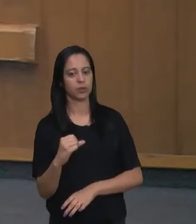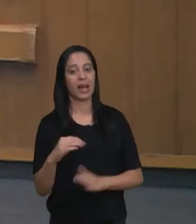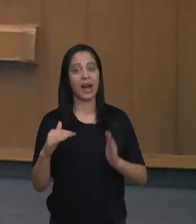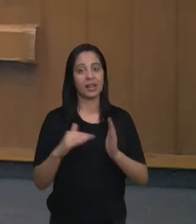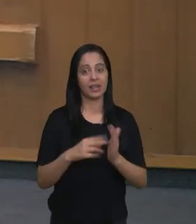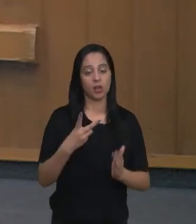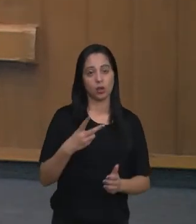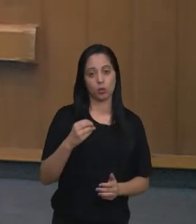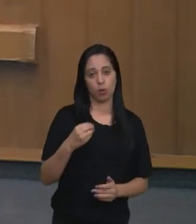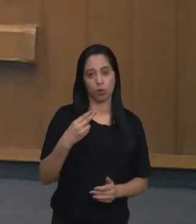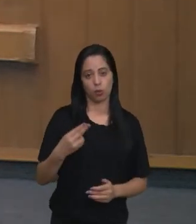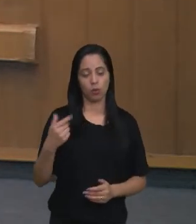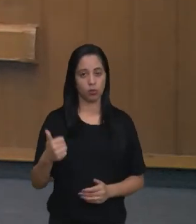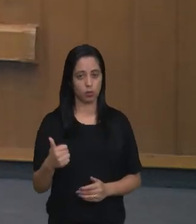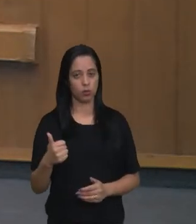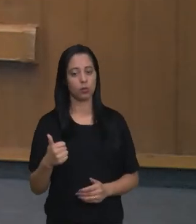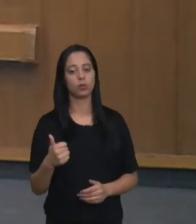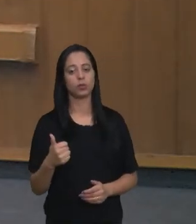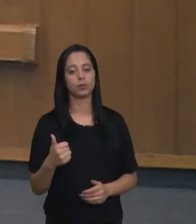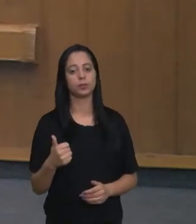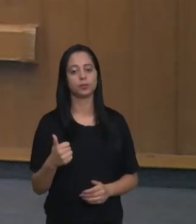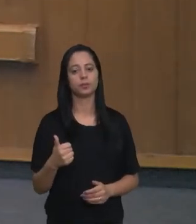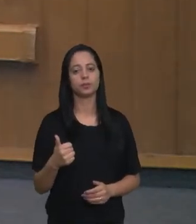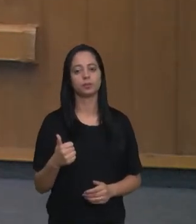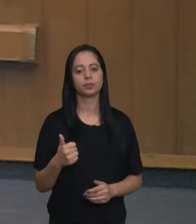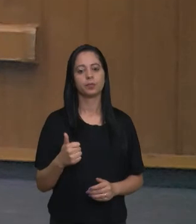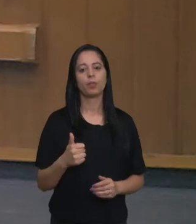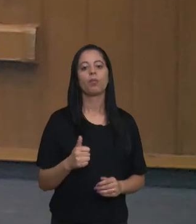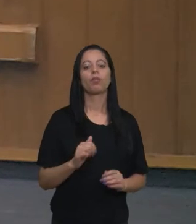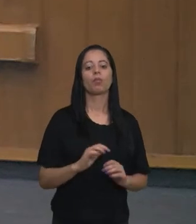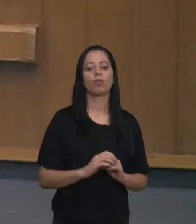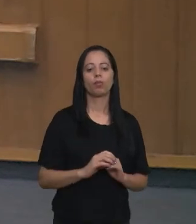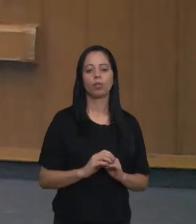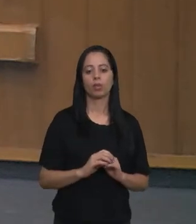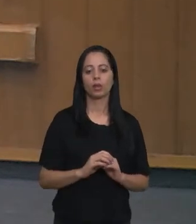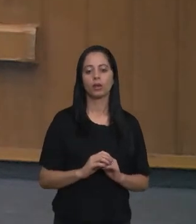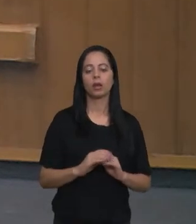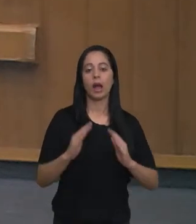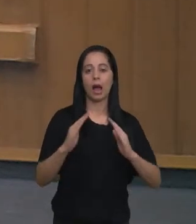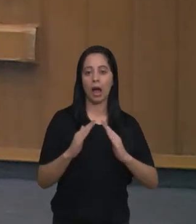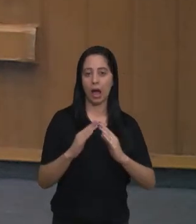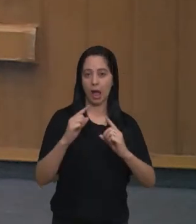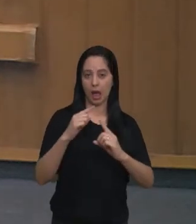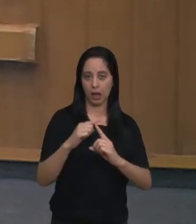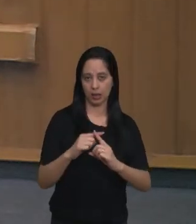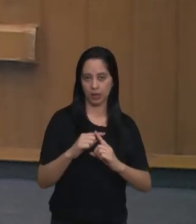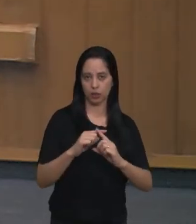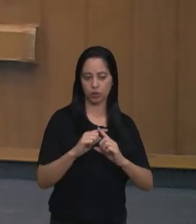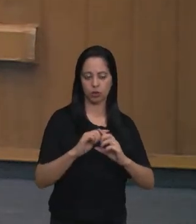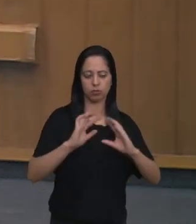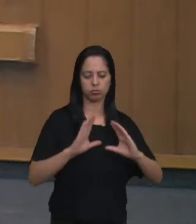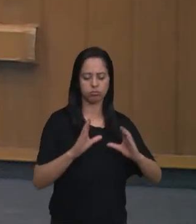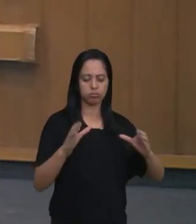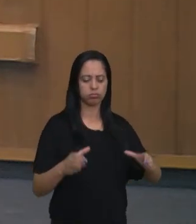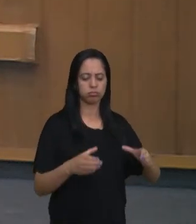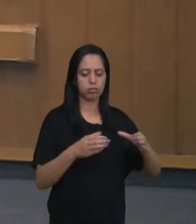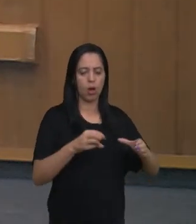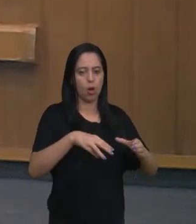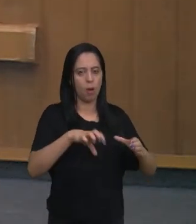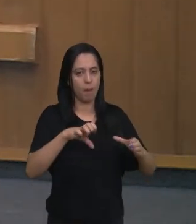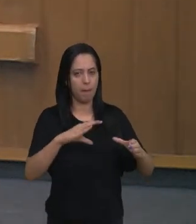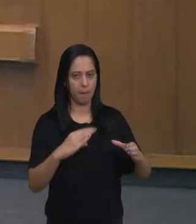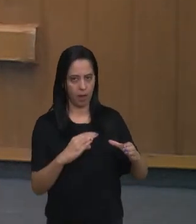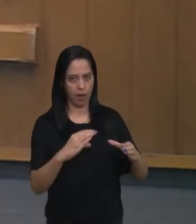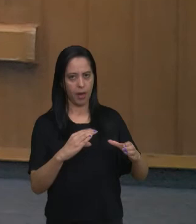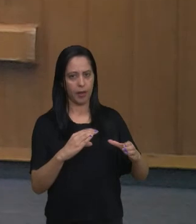de 2021, passou, então, pela Comissão de Credenciamento e Autorização do MEC e passou